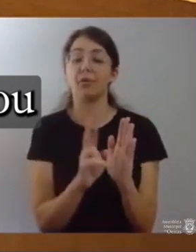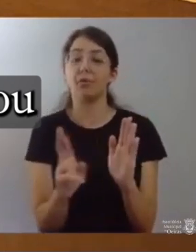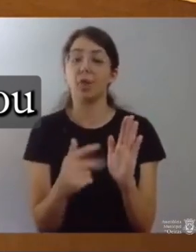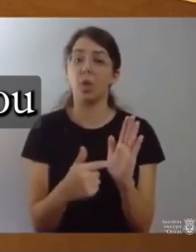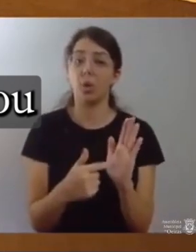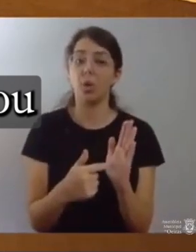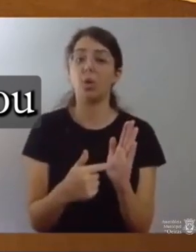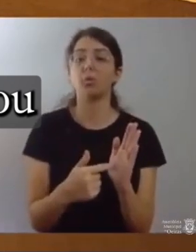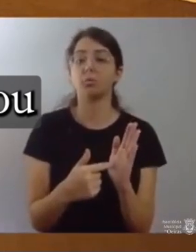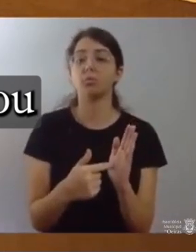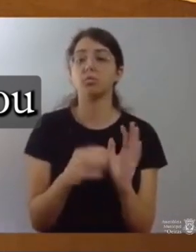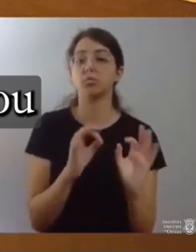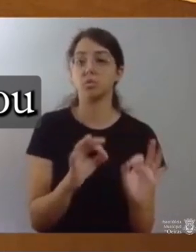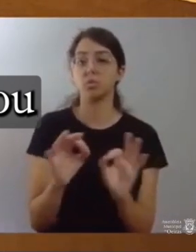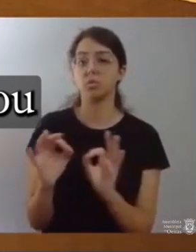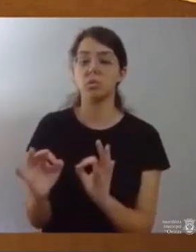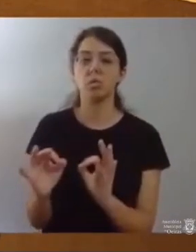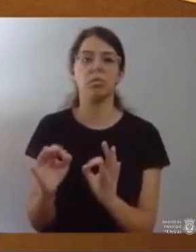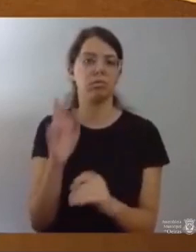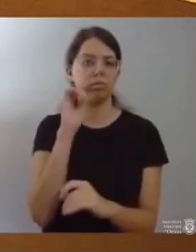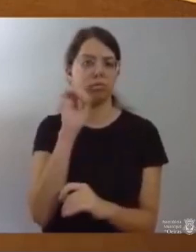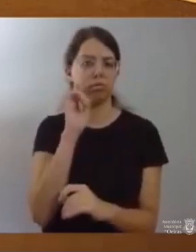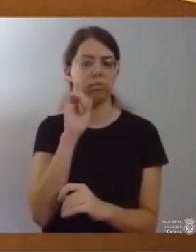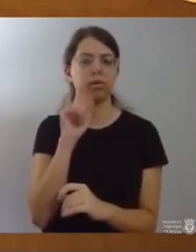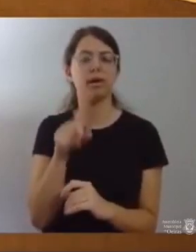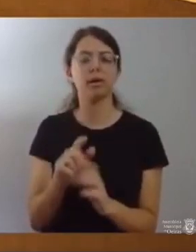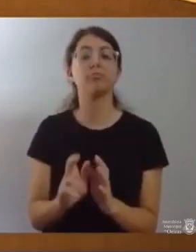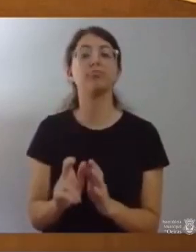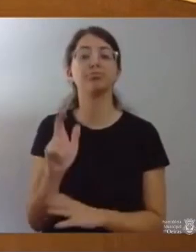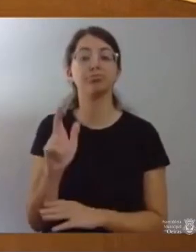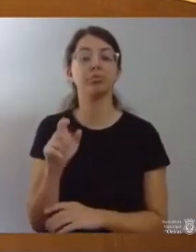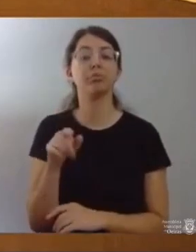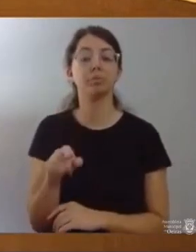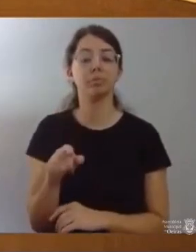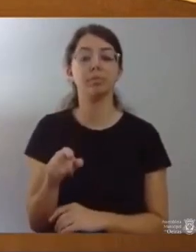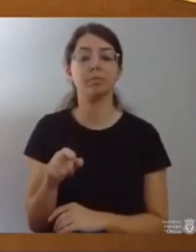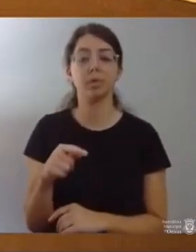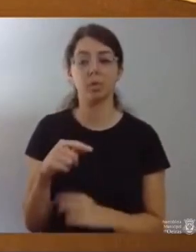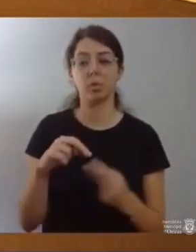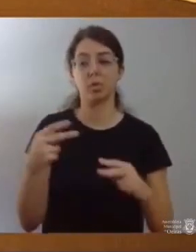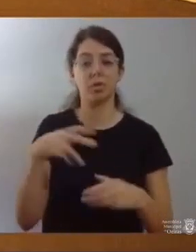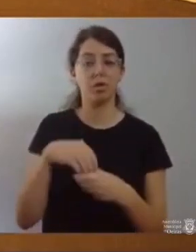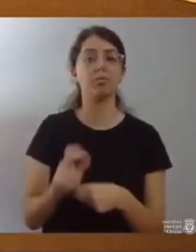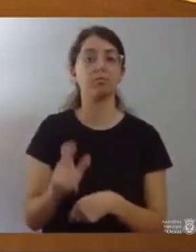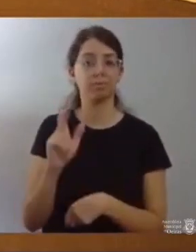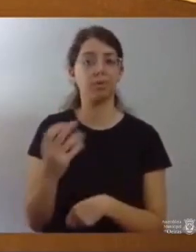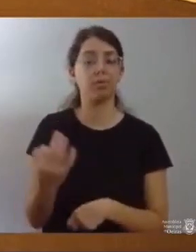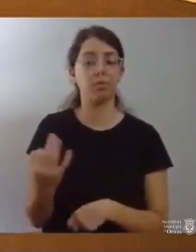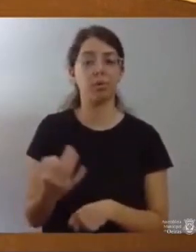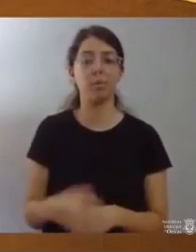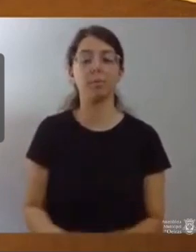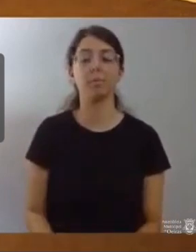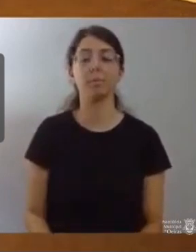sido significativo e aumentou no concelho. E portanto, nesta